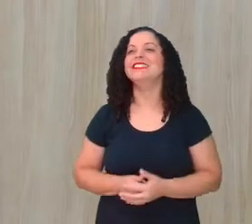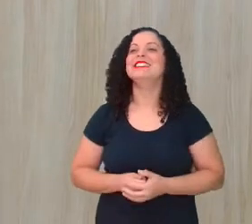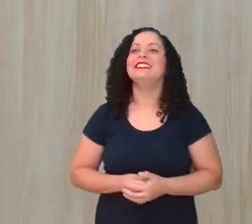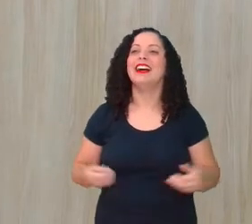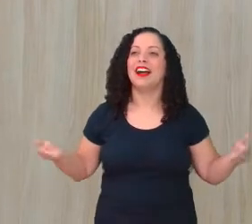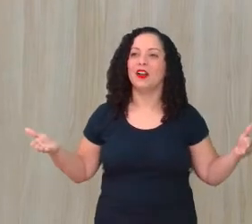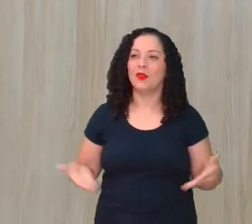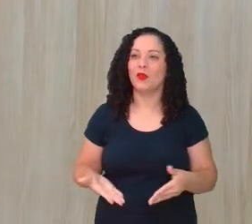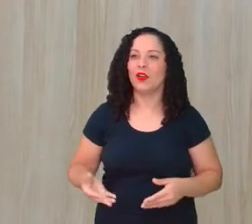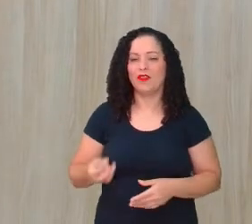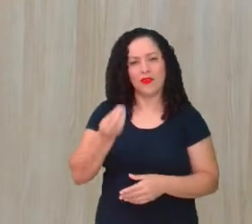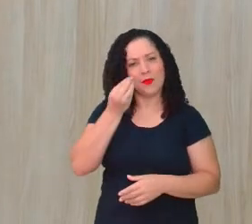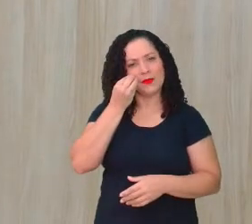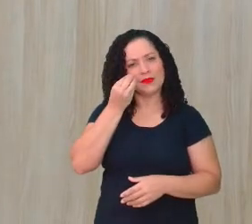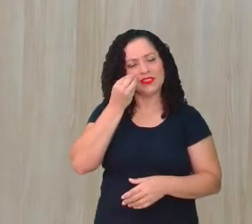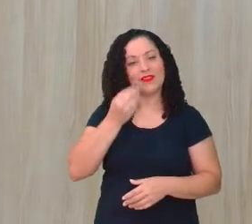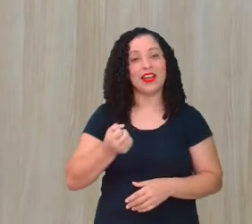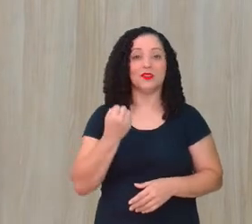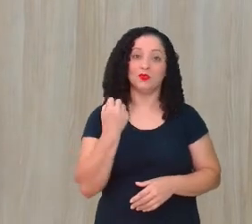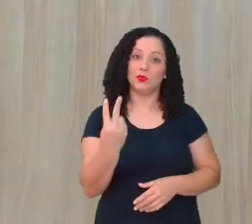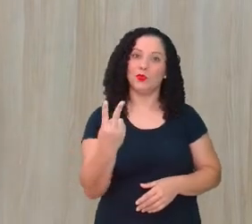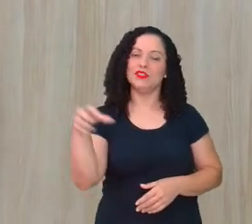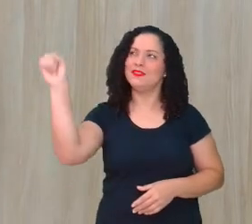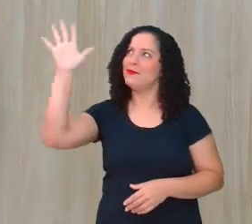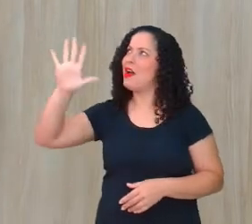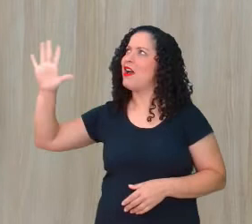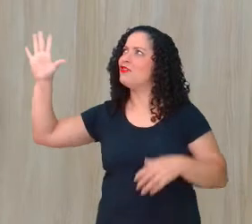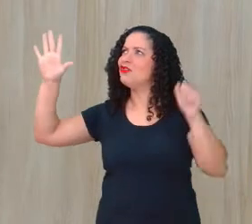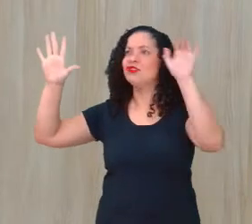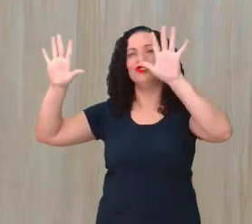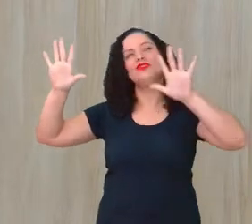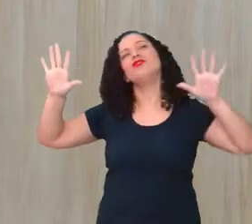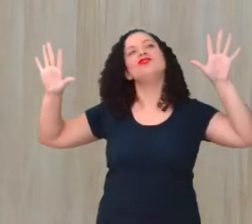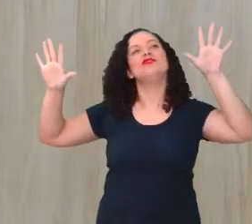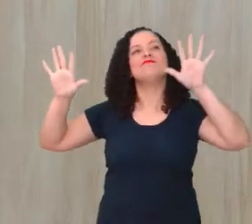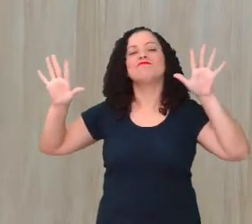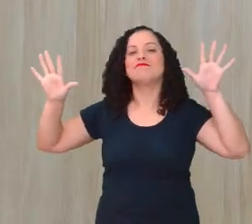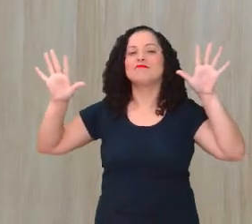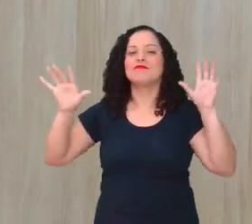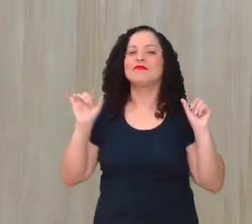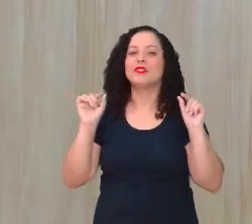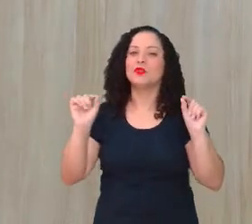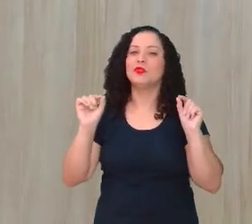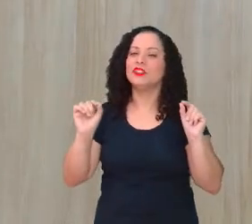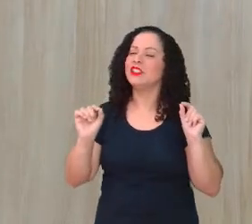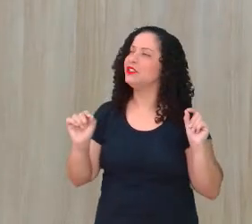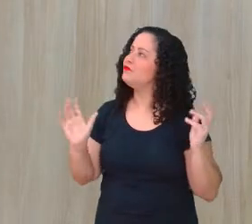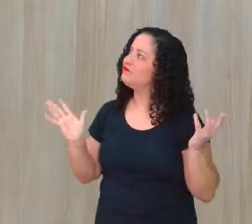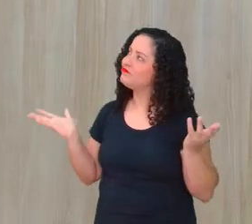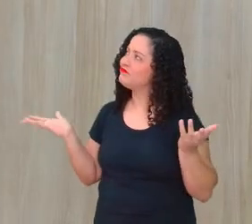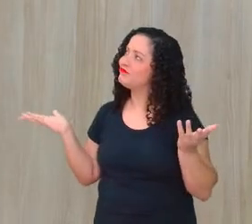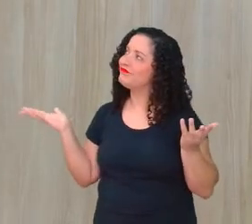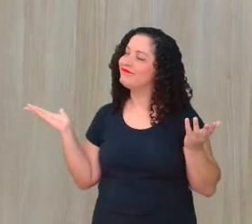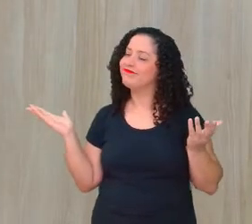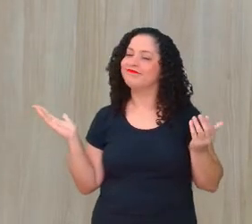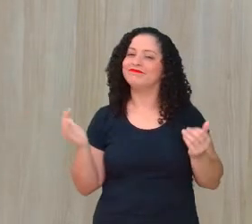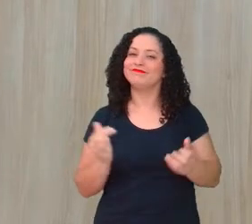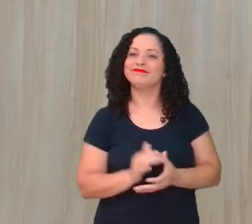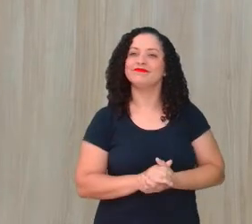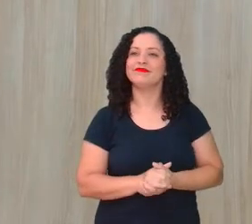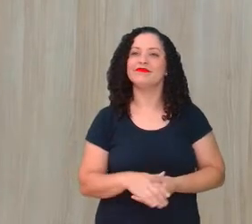vai observar duas imagens aqui, ó. Presta atenção nessas duas imagens. Ó, o que é que a gente vê aqui, ó? Aqui a gente tem